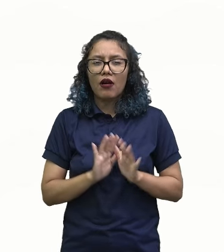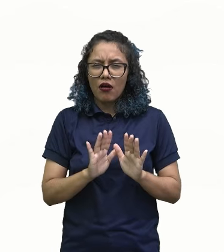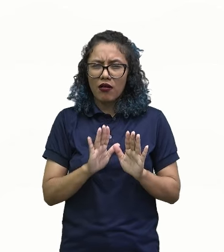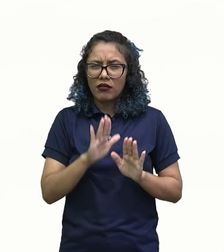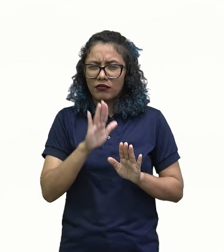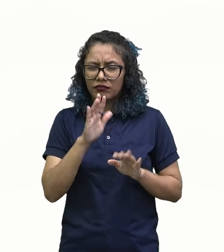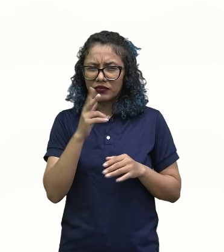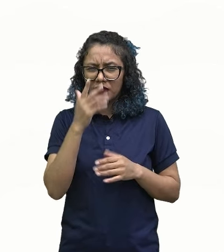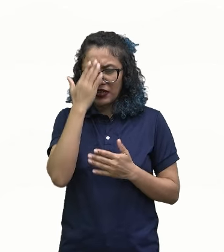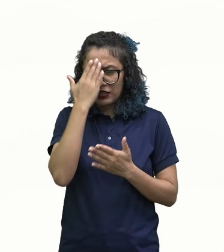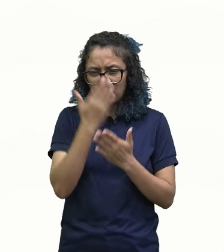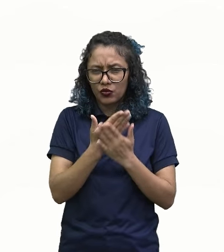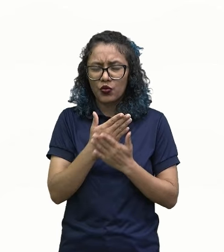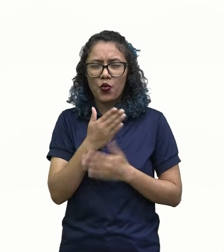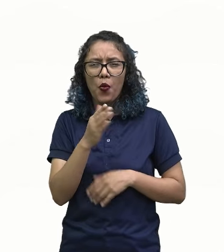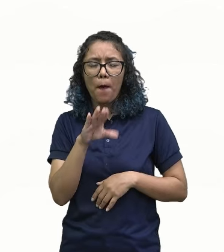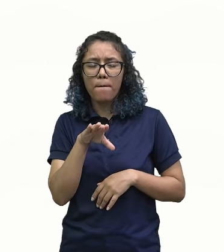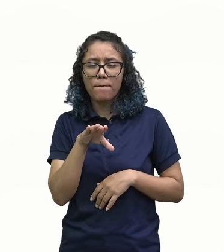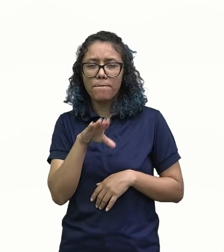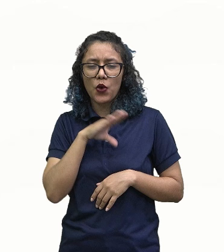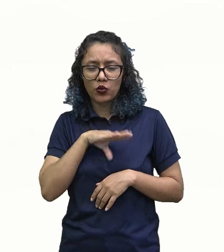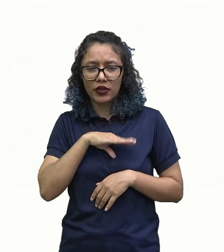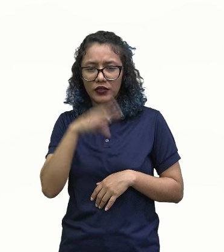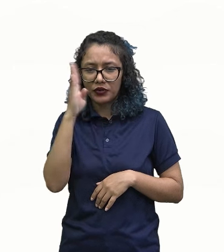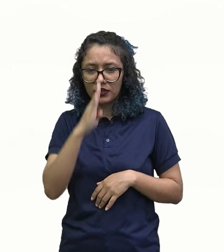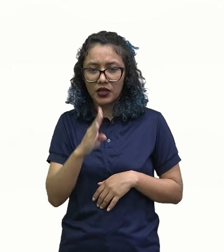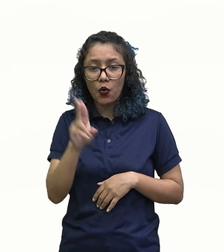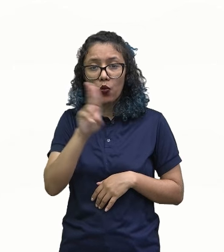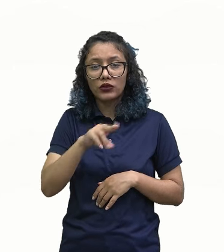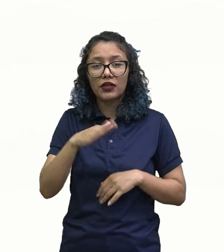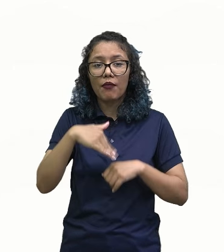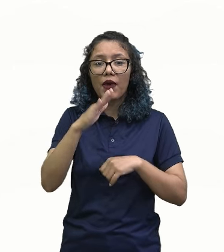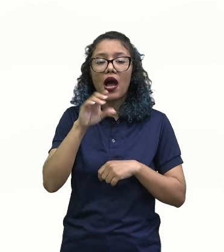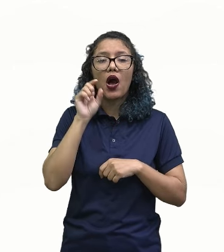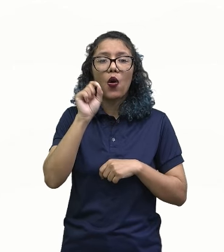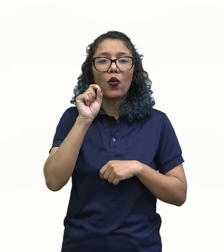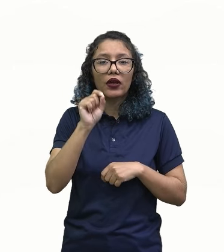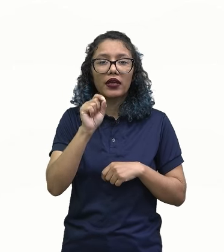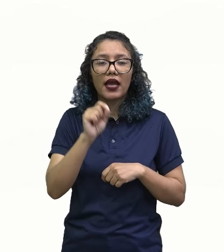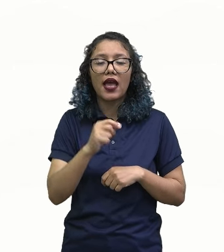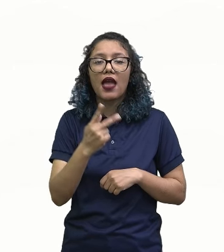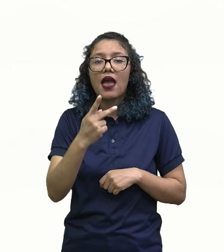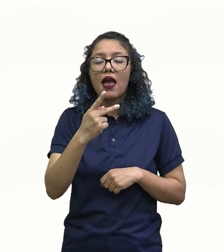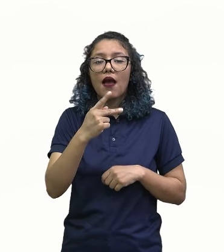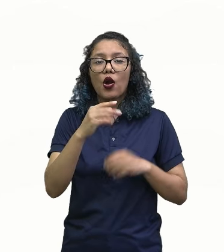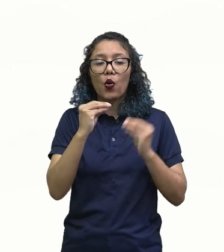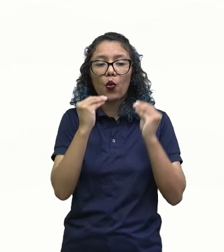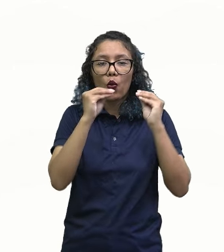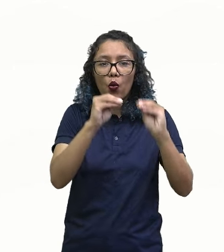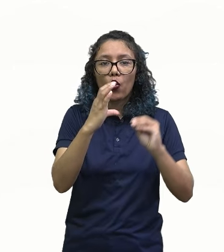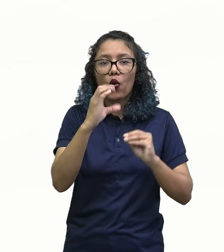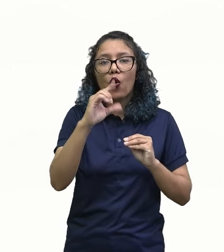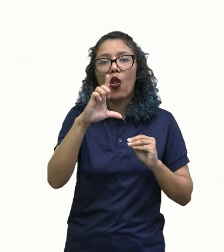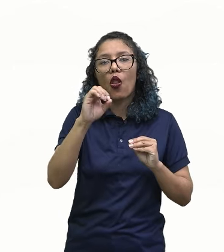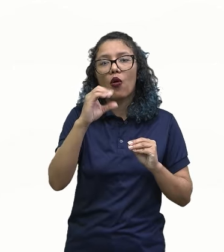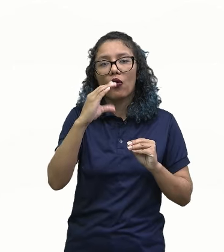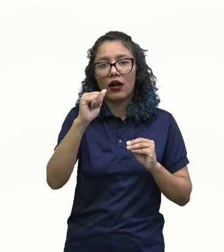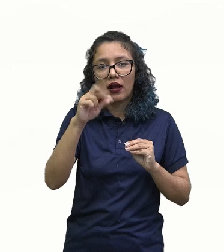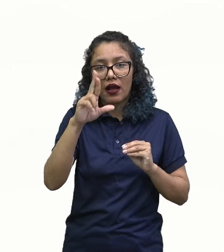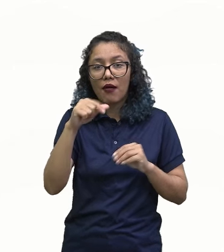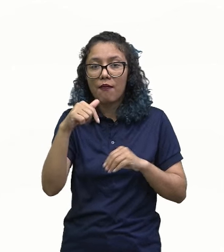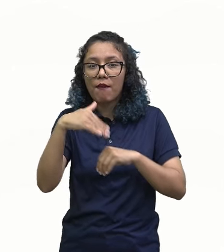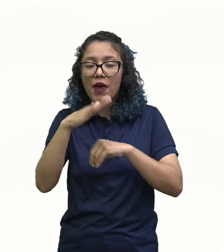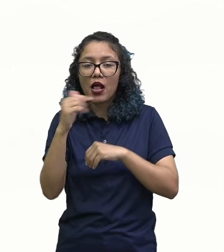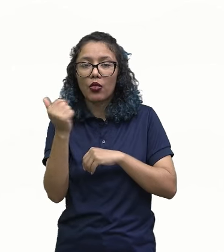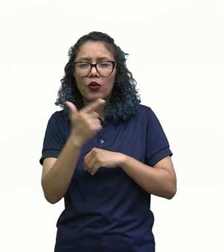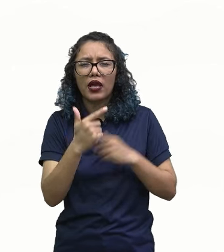a gente usa mais colocar do que pôr, né? Algumas regiões, é o caso da região norte, sobretudo o estado